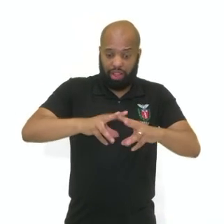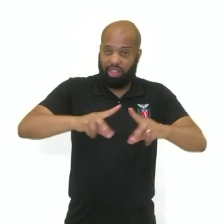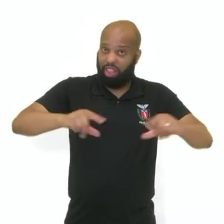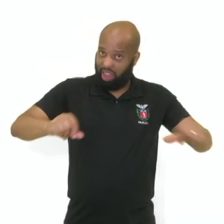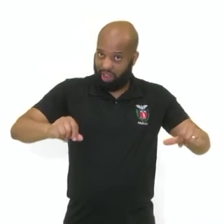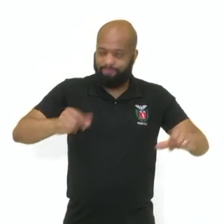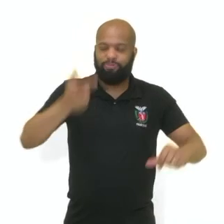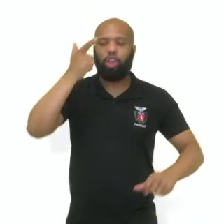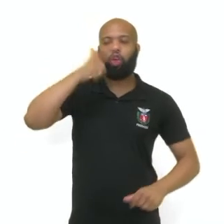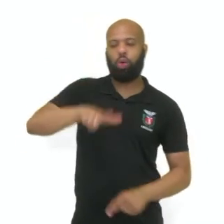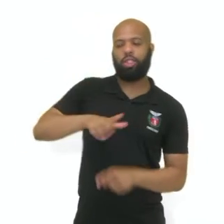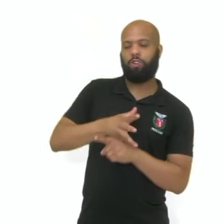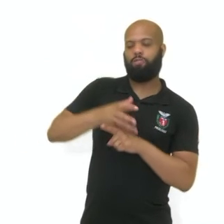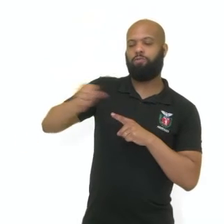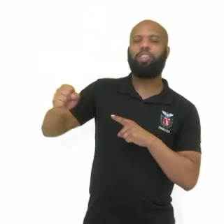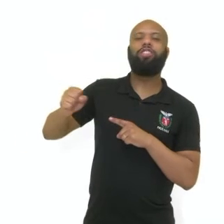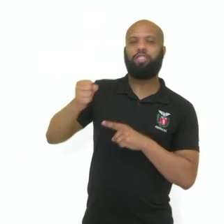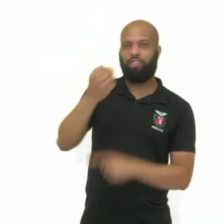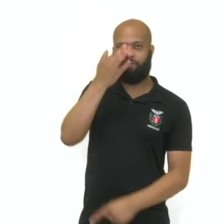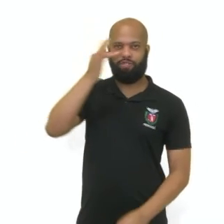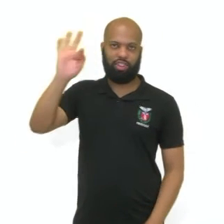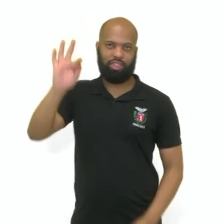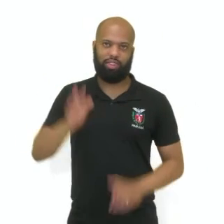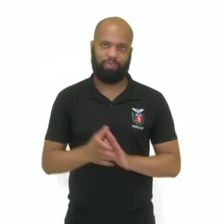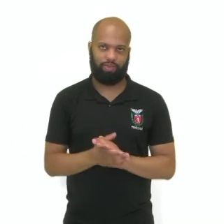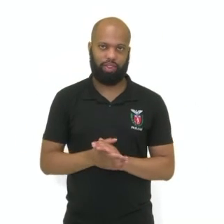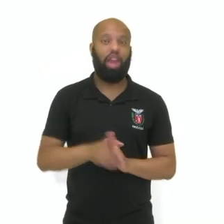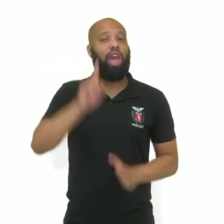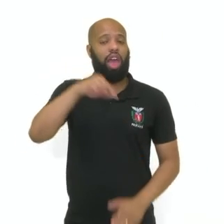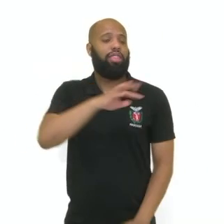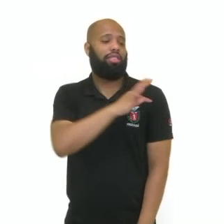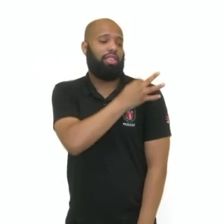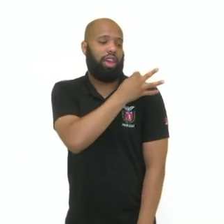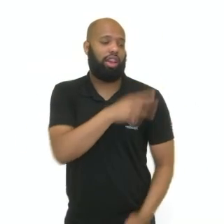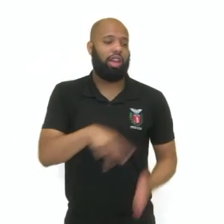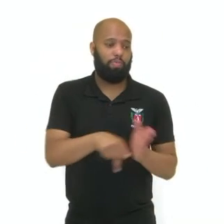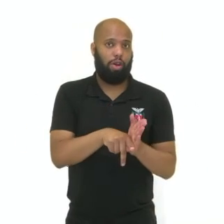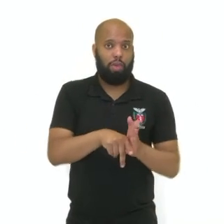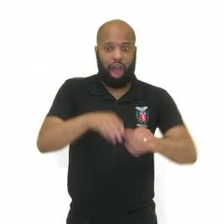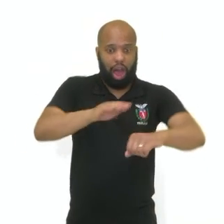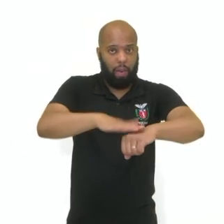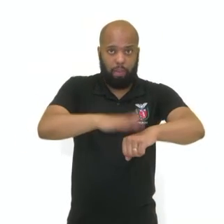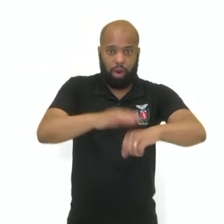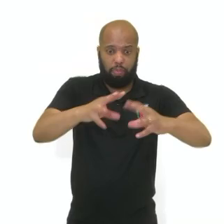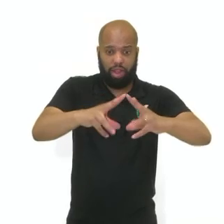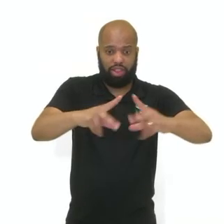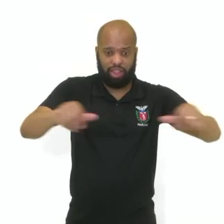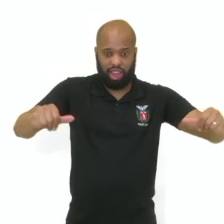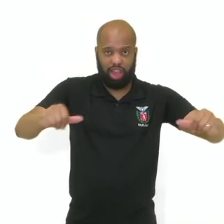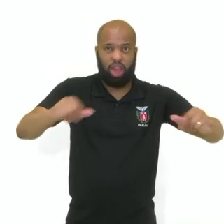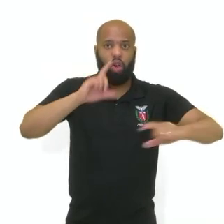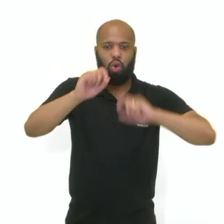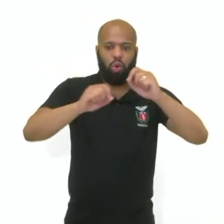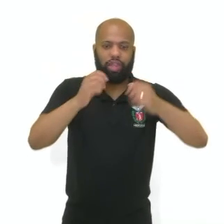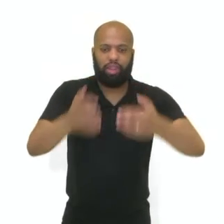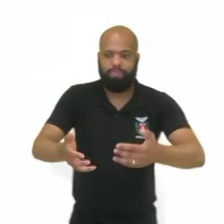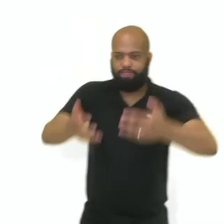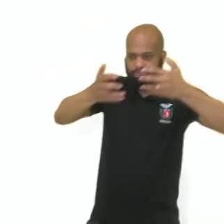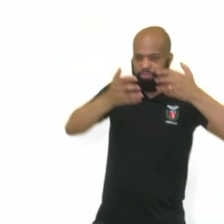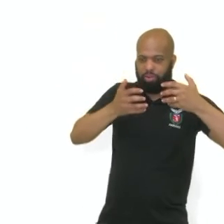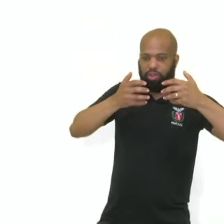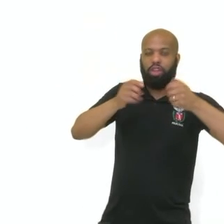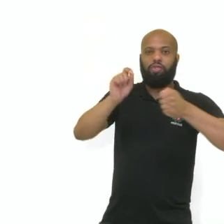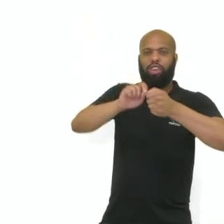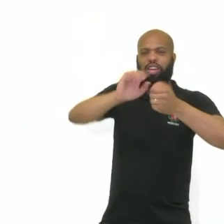disso, né, os russos usaram a técnica de terra arrasada. Ao recuar o território, né,